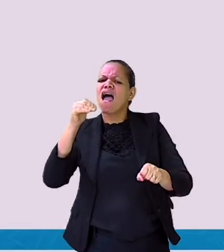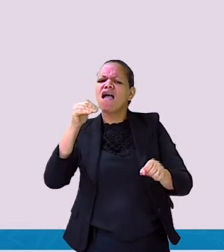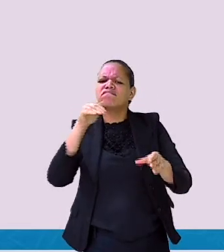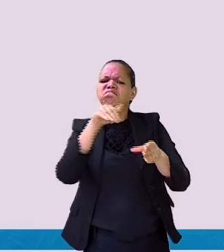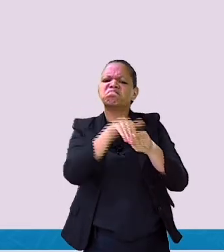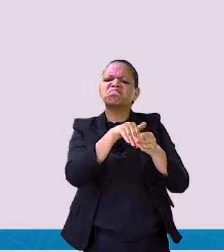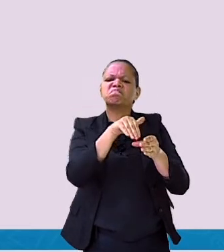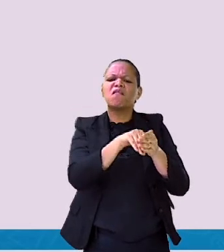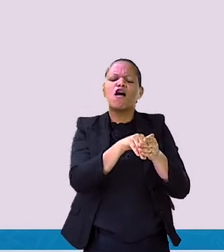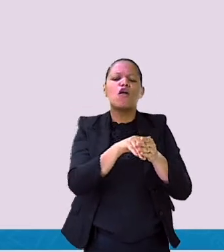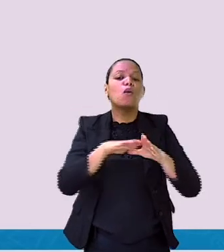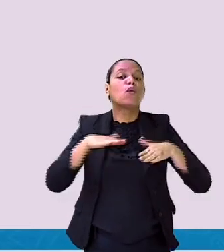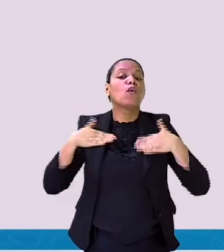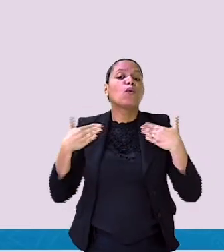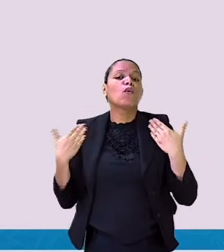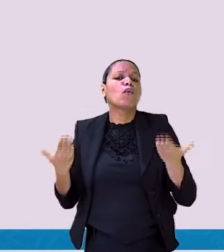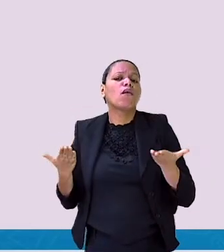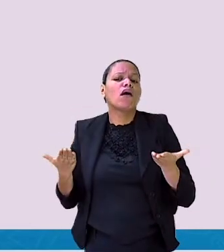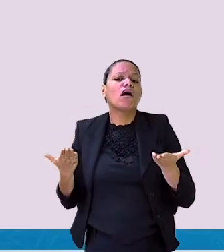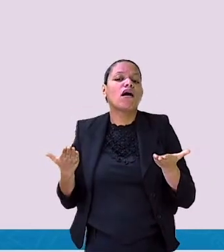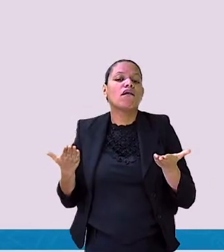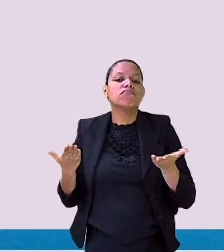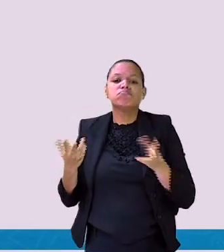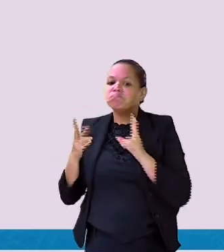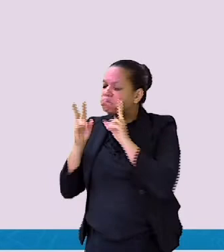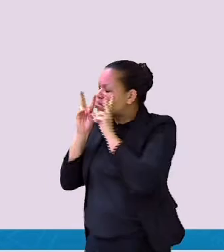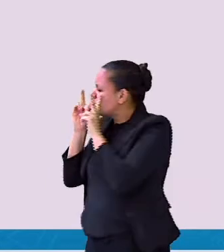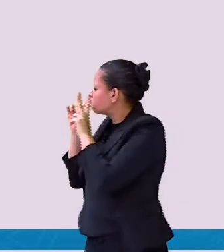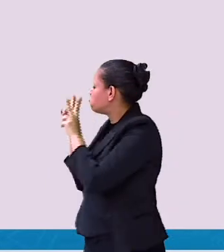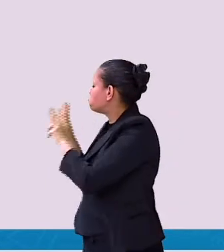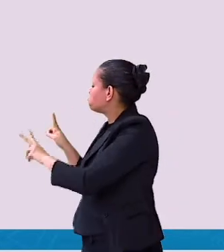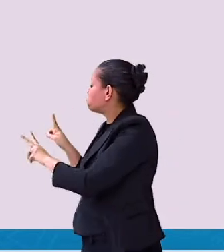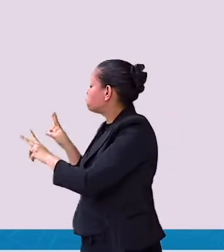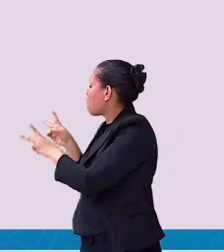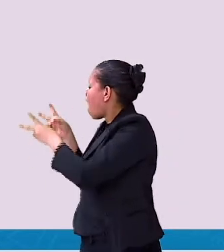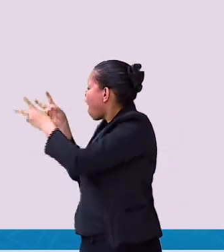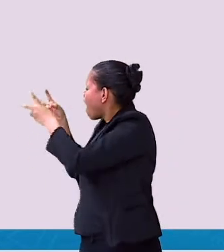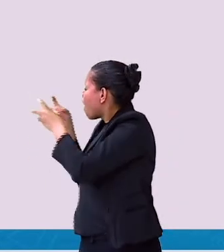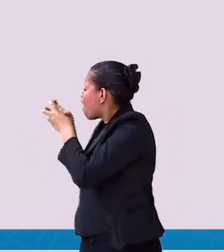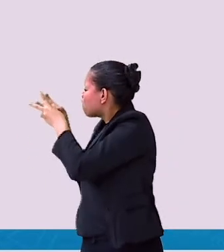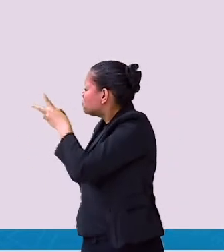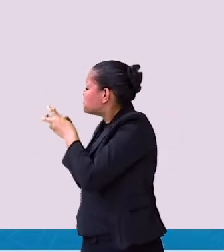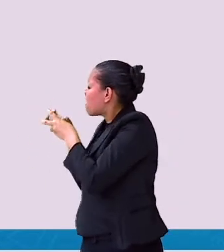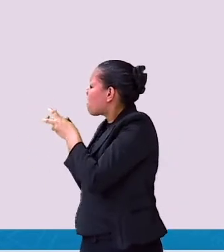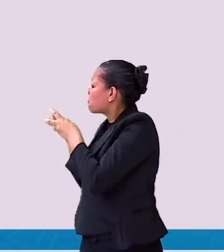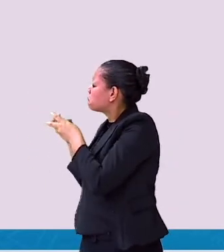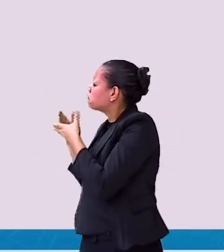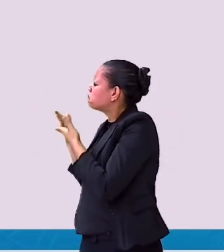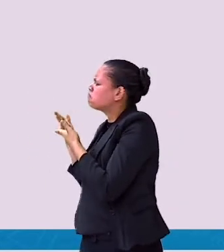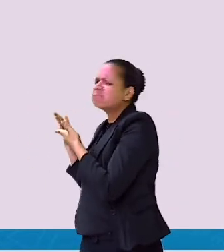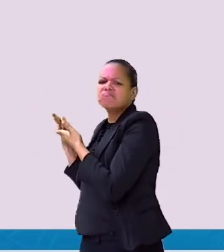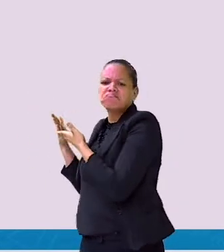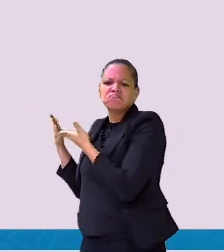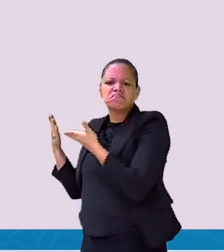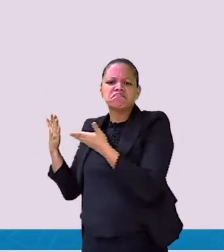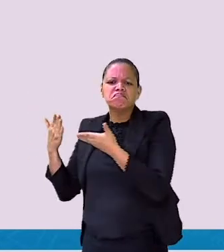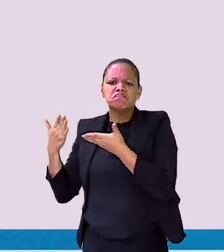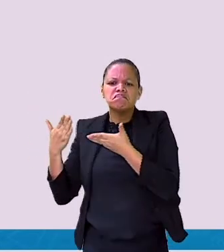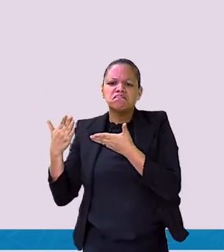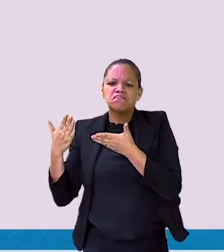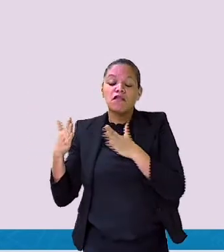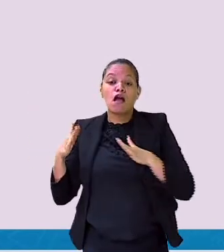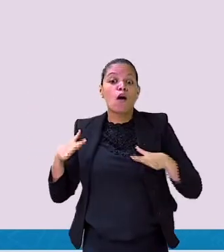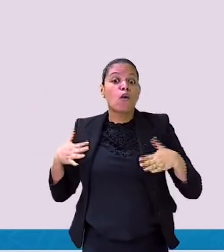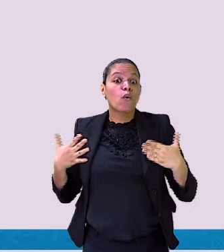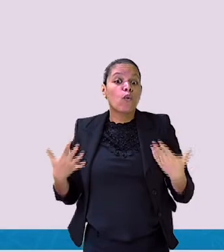votado? Só de você olhar, você observa que qual coluna foi mais alto. A